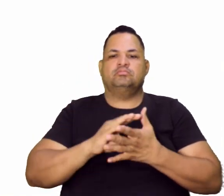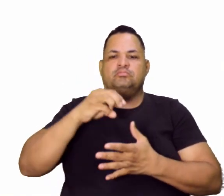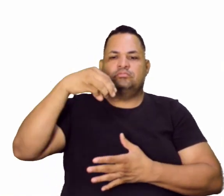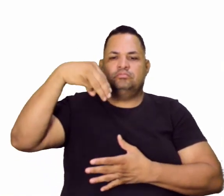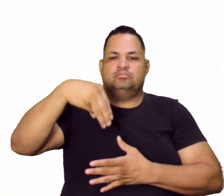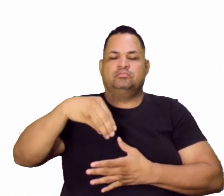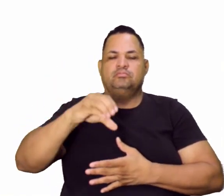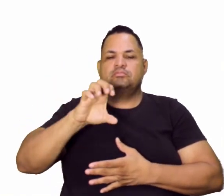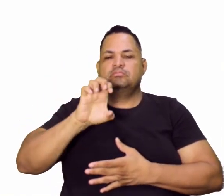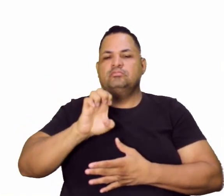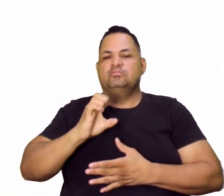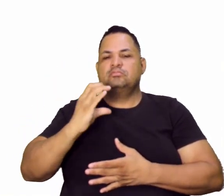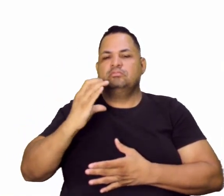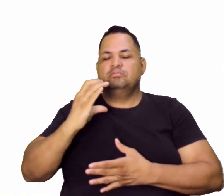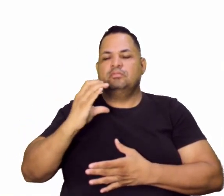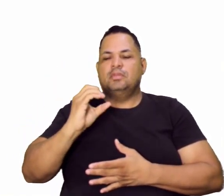é